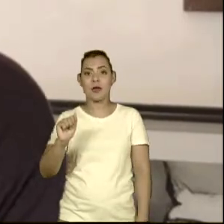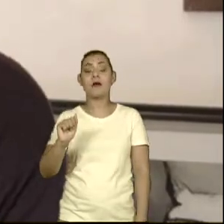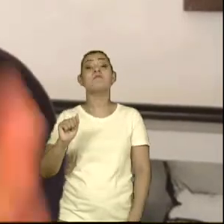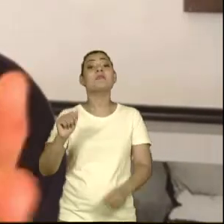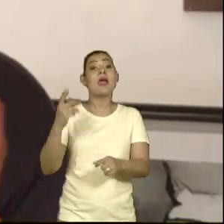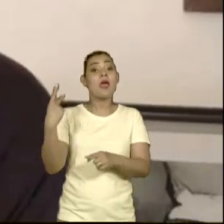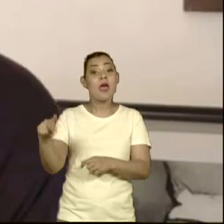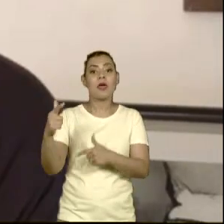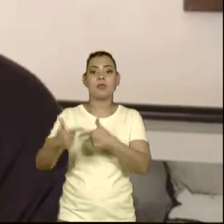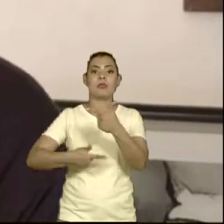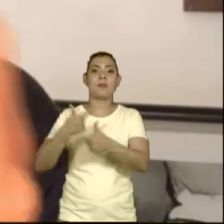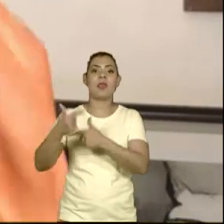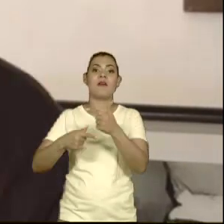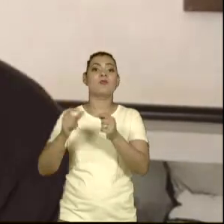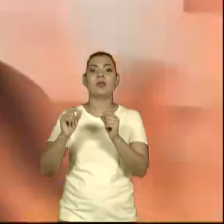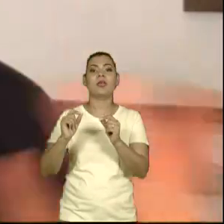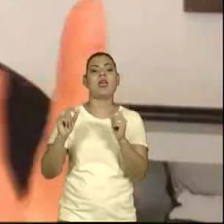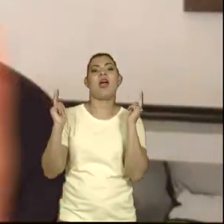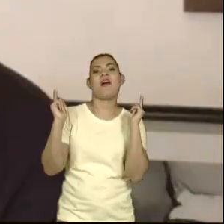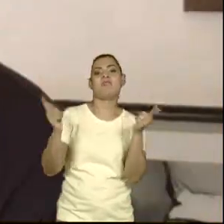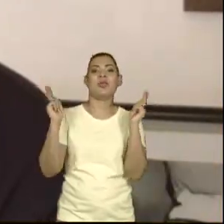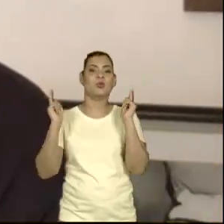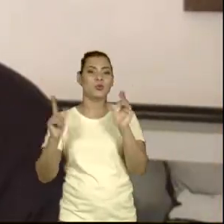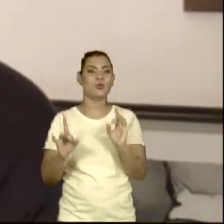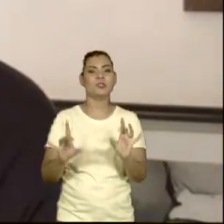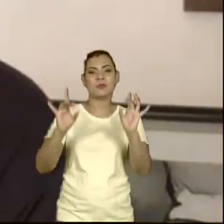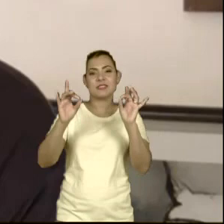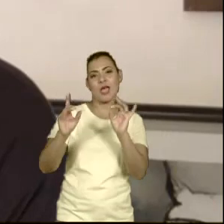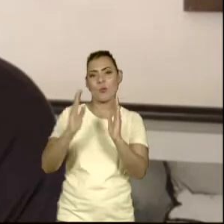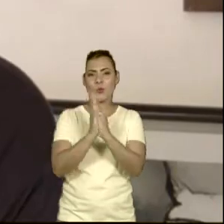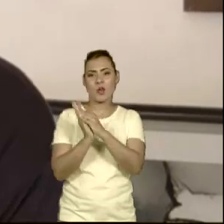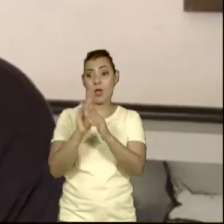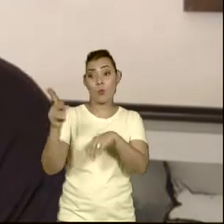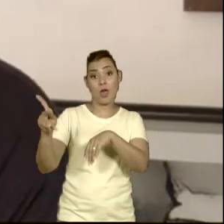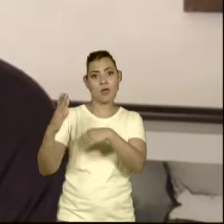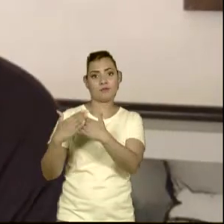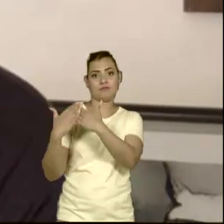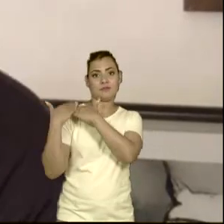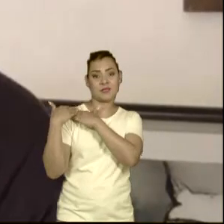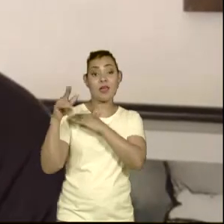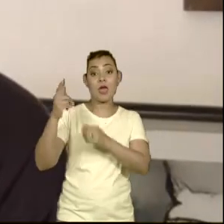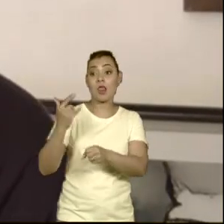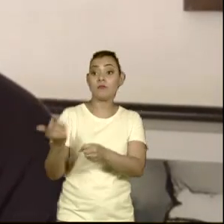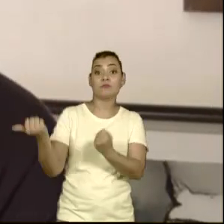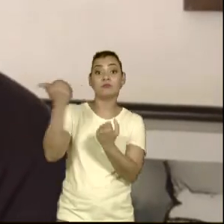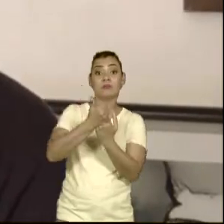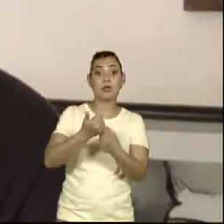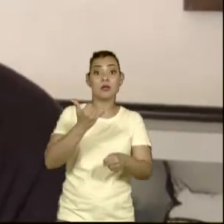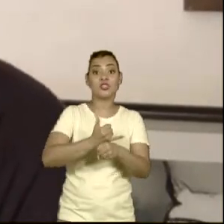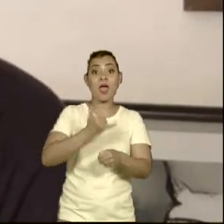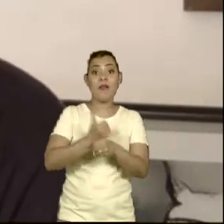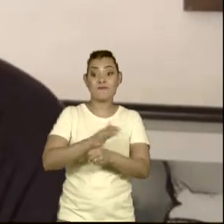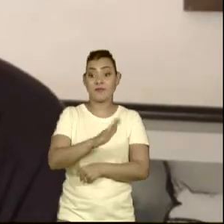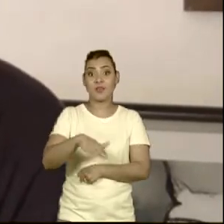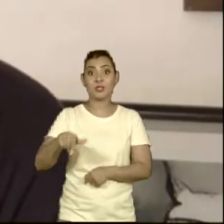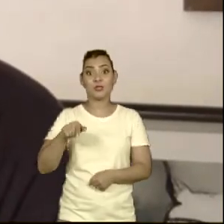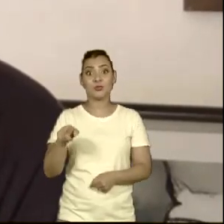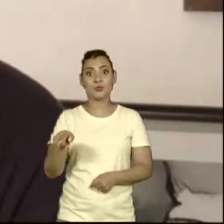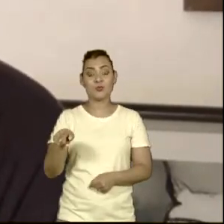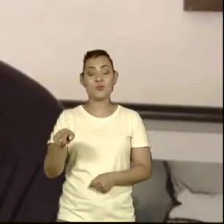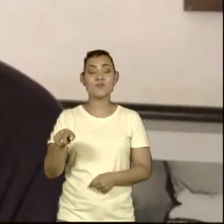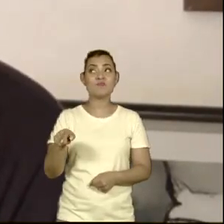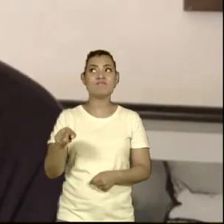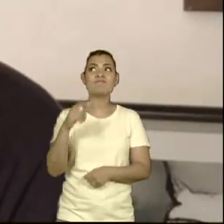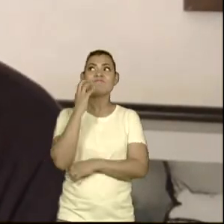era produtora do Banho de Aventura e de todos os especiais que a gente fez de boneco, e ela virou chefa no departamento infantil e ela,